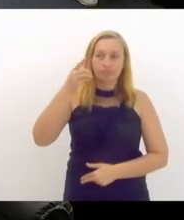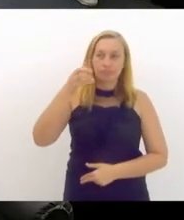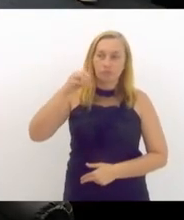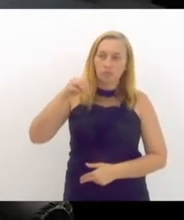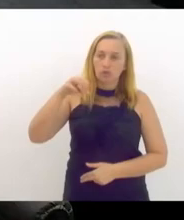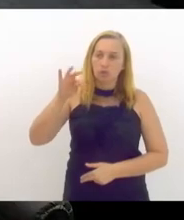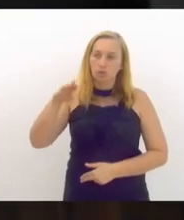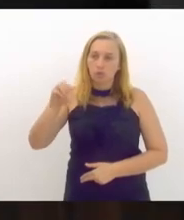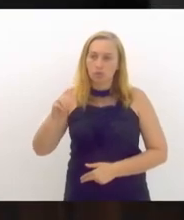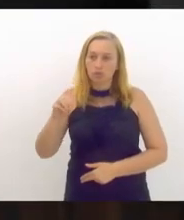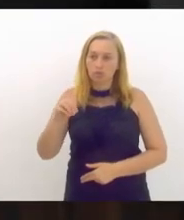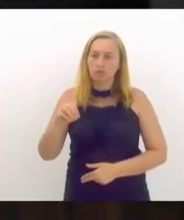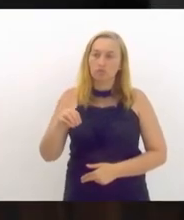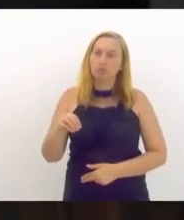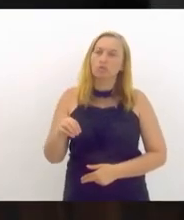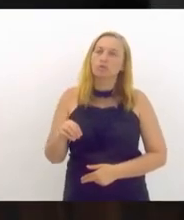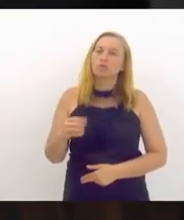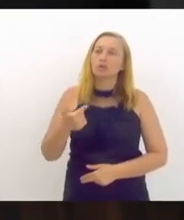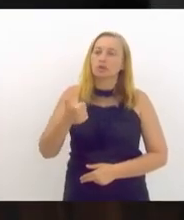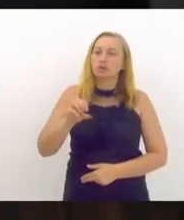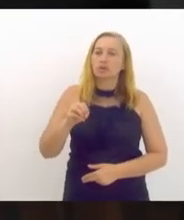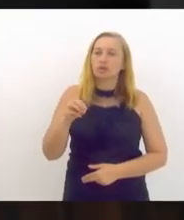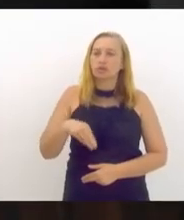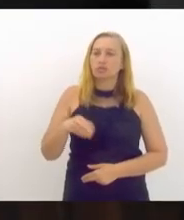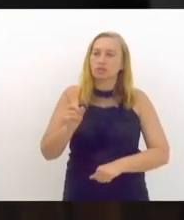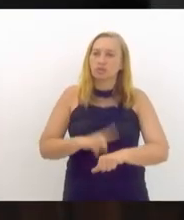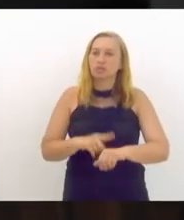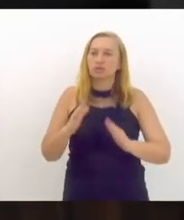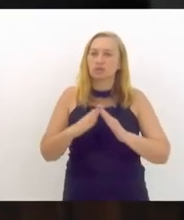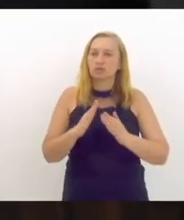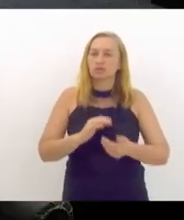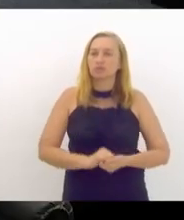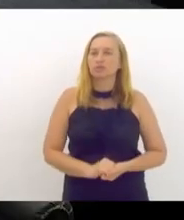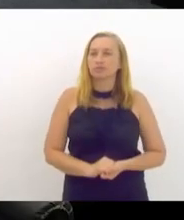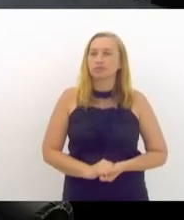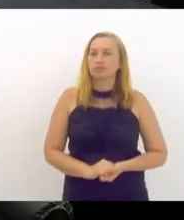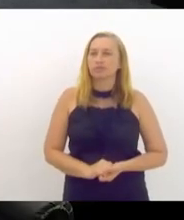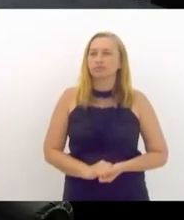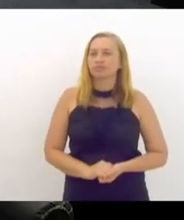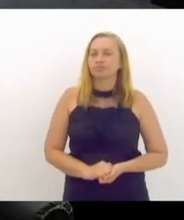Paula. Vossa Excelência dispõe de 10 minutos no tempo regimental.